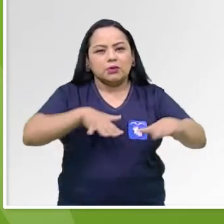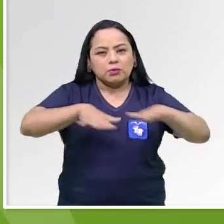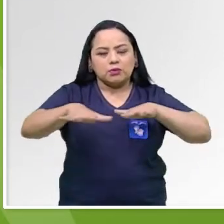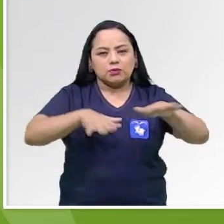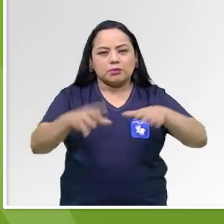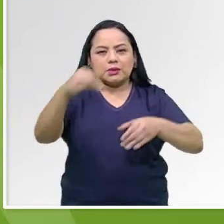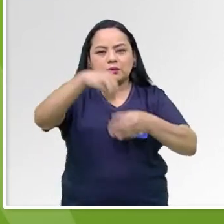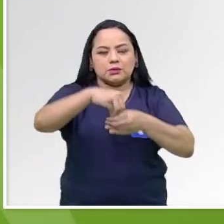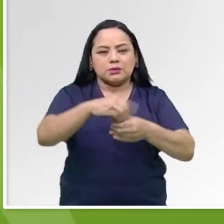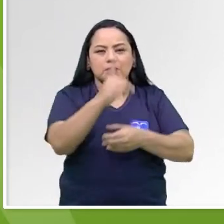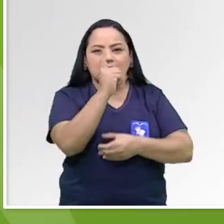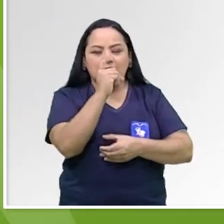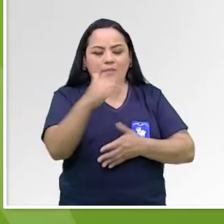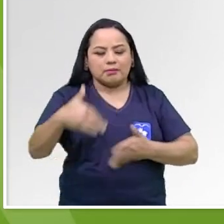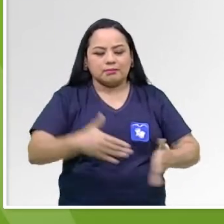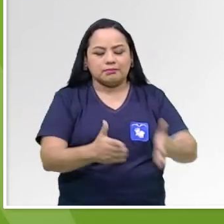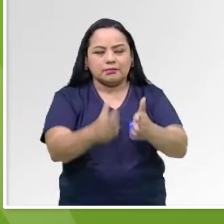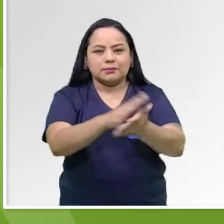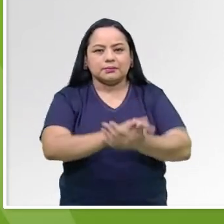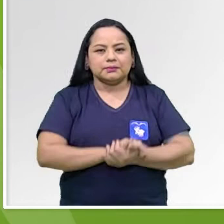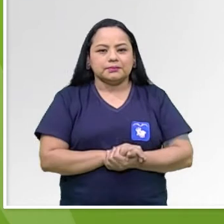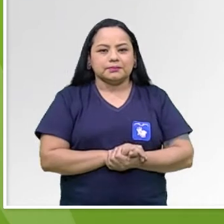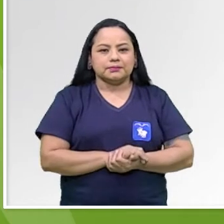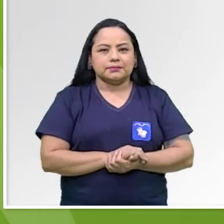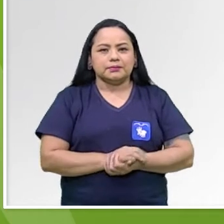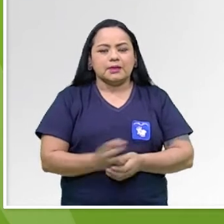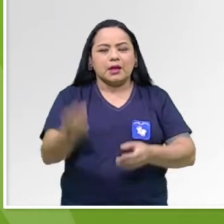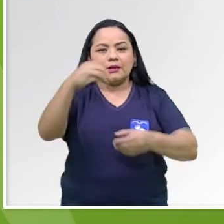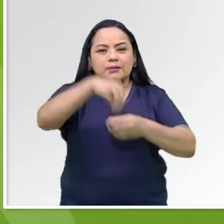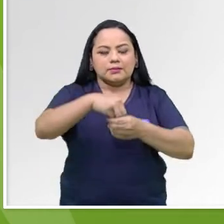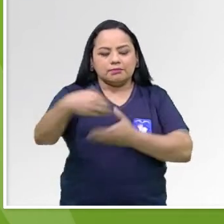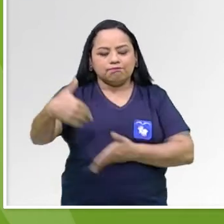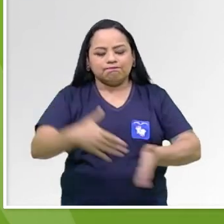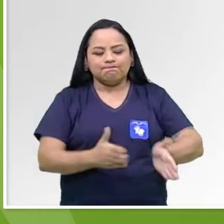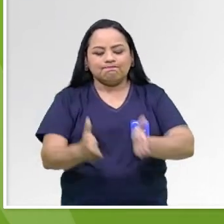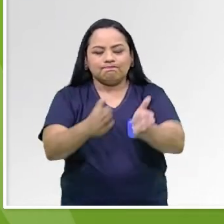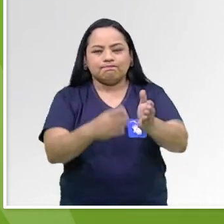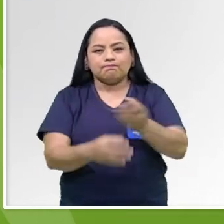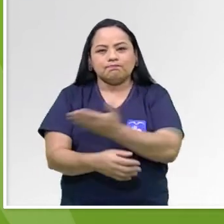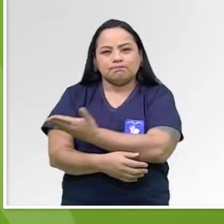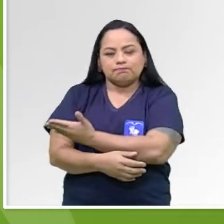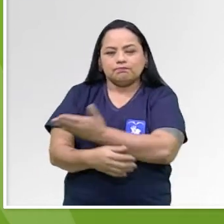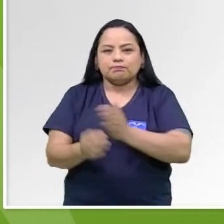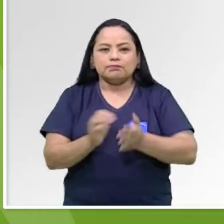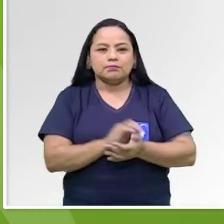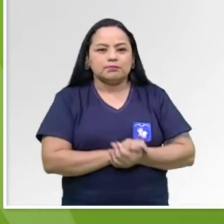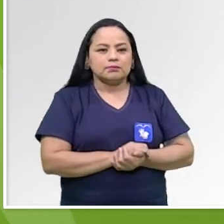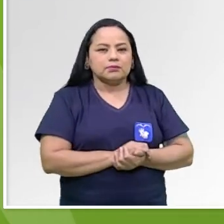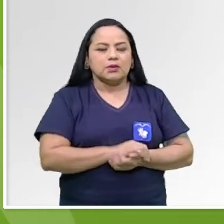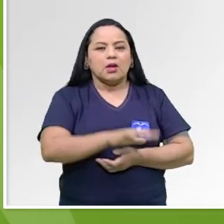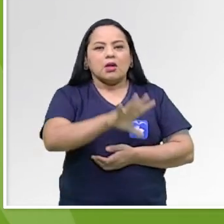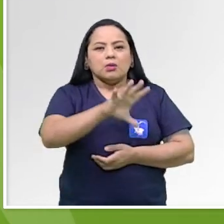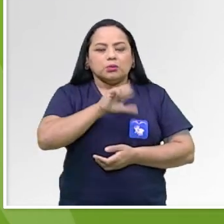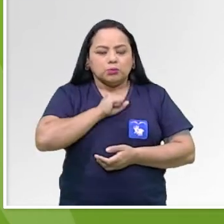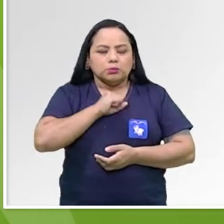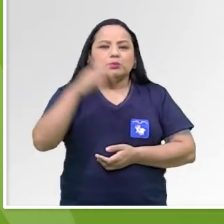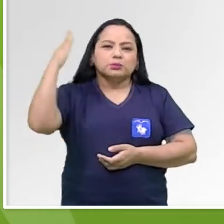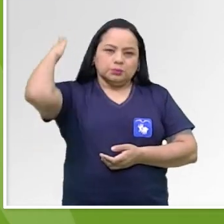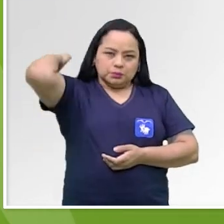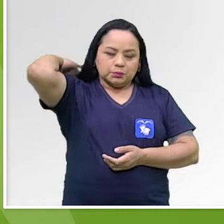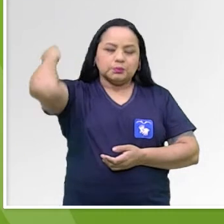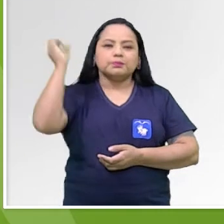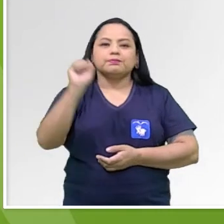água. E aí, apesar de eles estarem dentro da água, eles respiram por pulmões, sim,